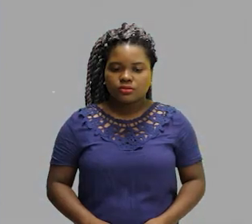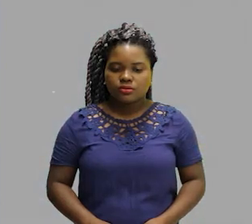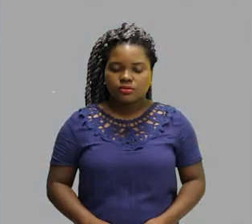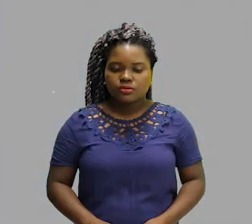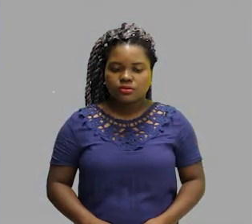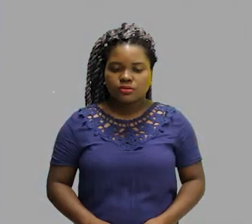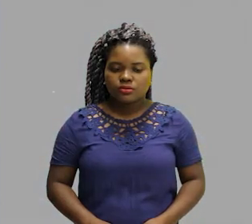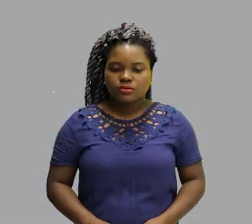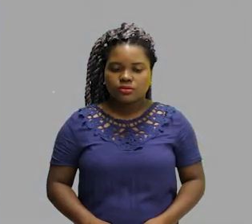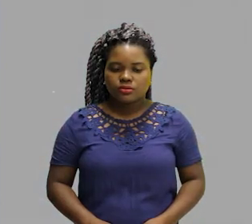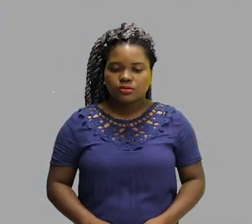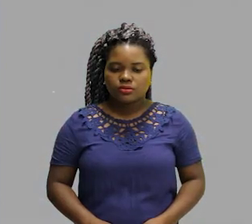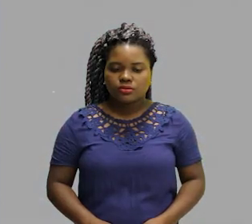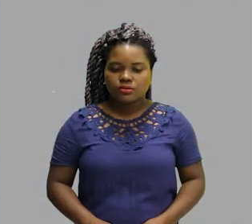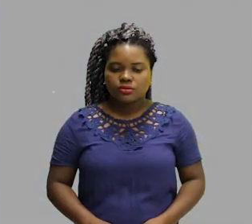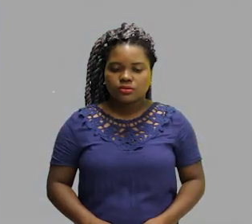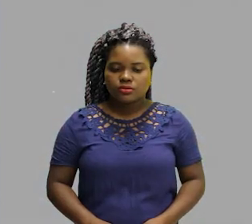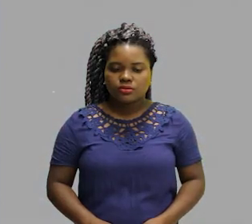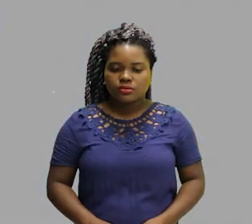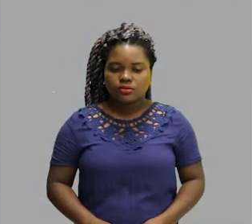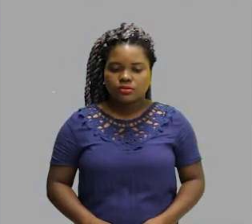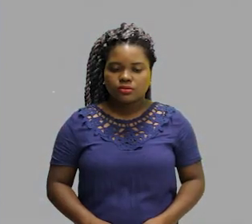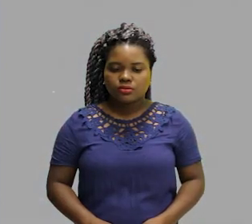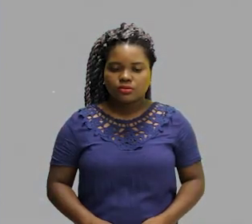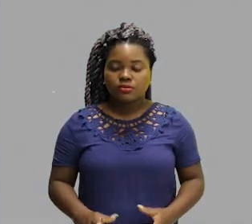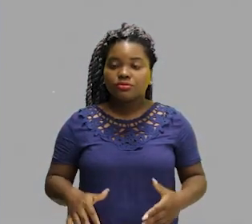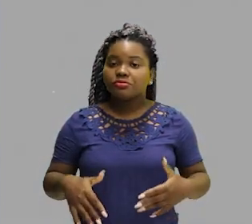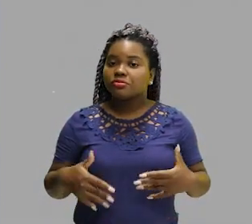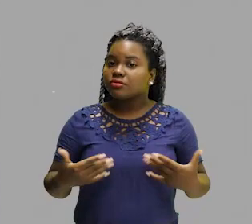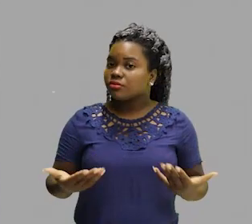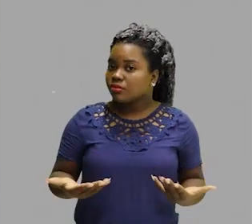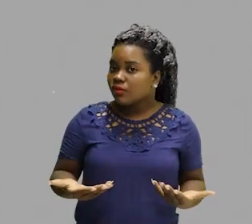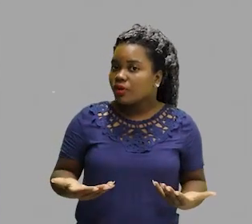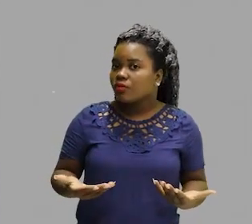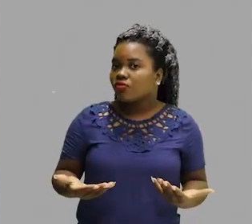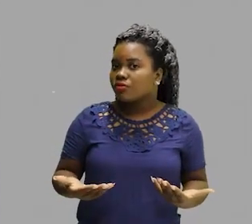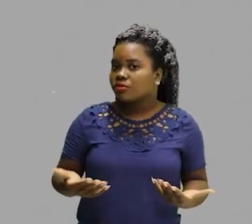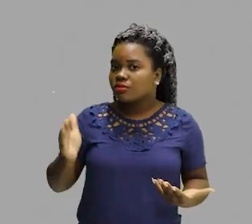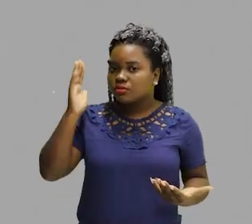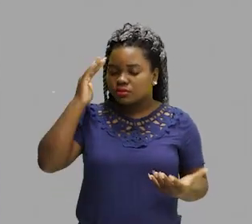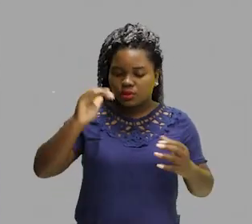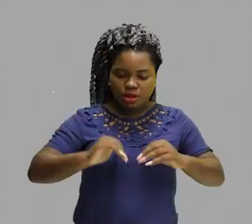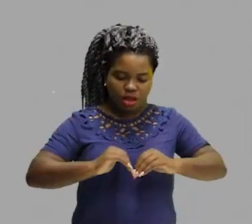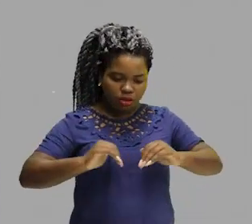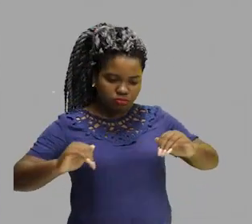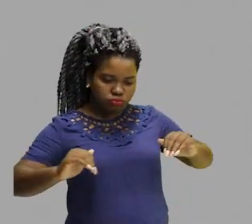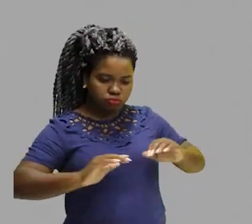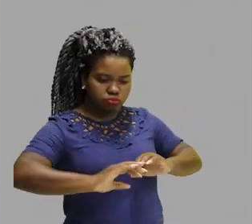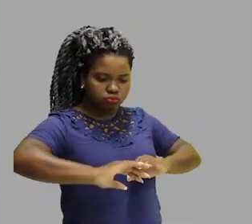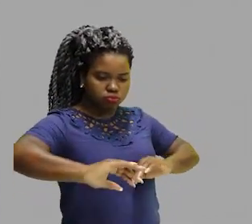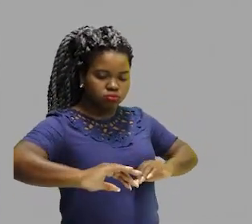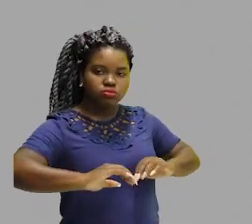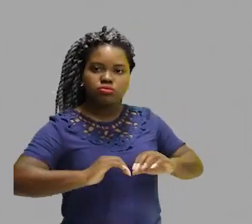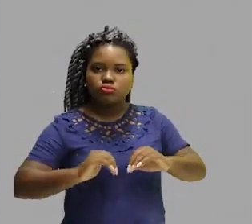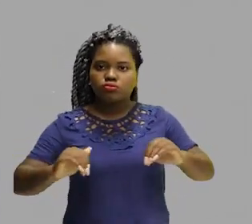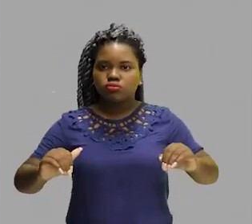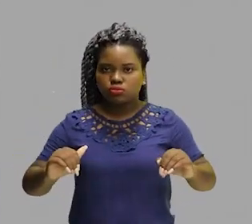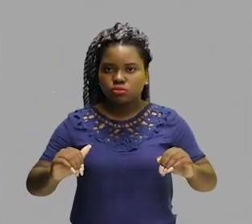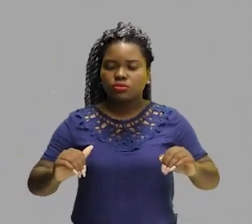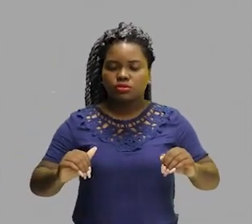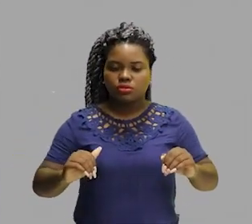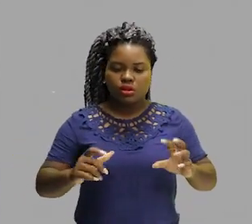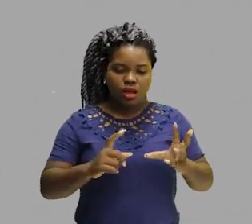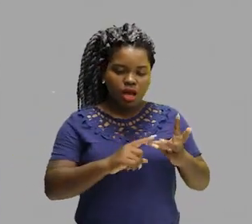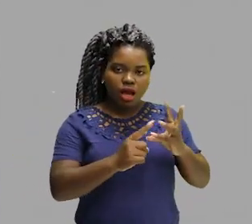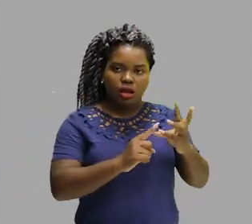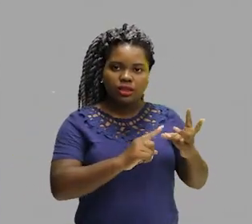e métrica bem acentuados. Então, se você souber dividir sílabas poéticas, você já vai